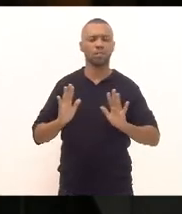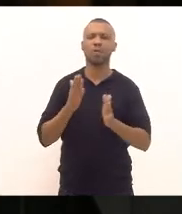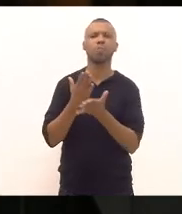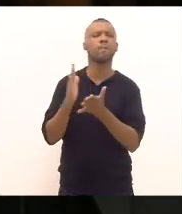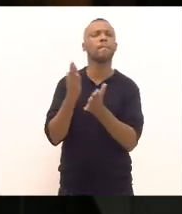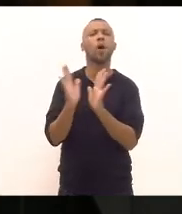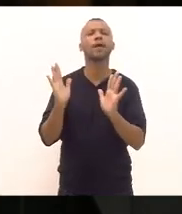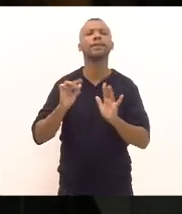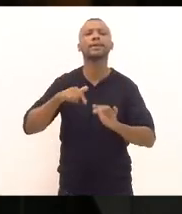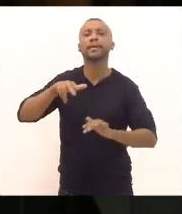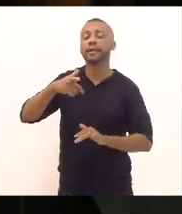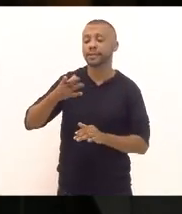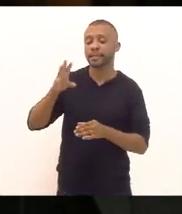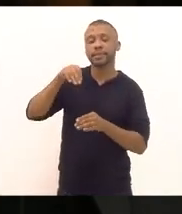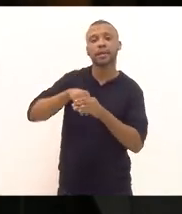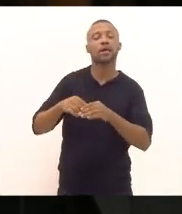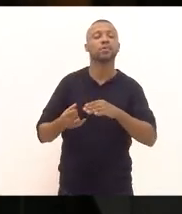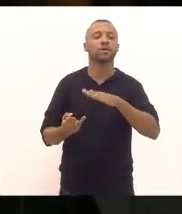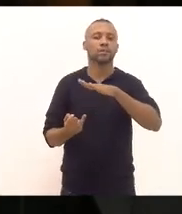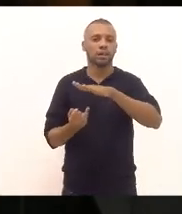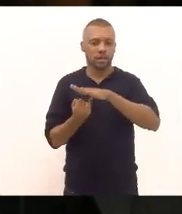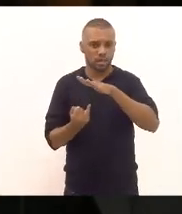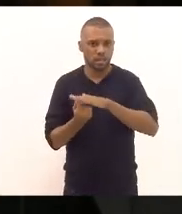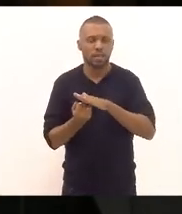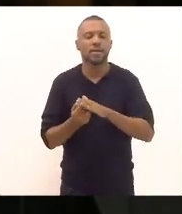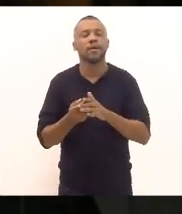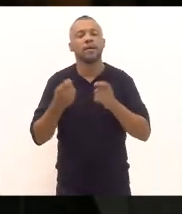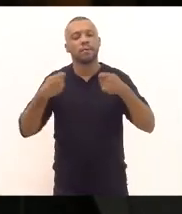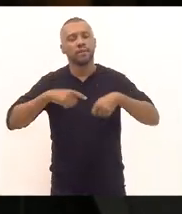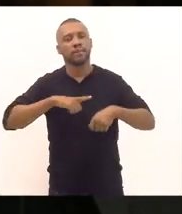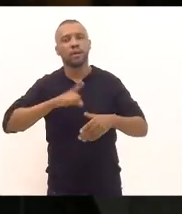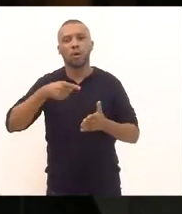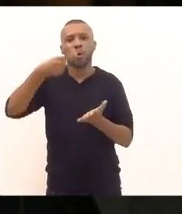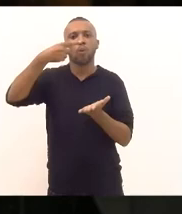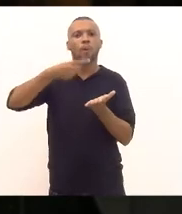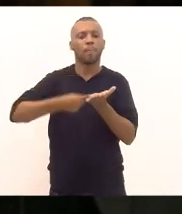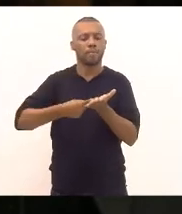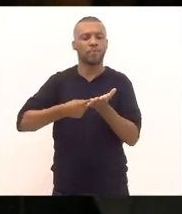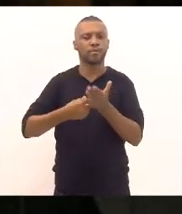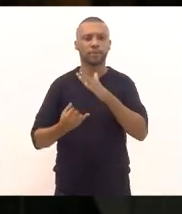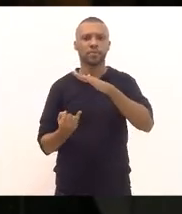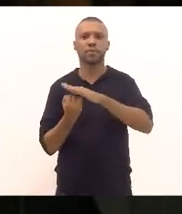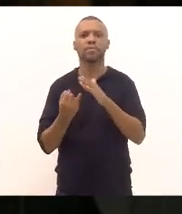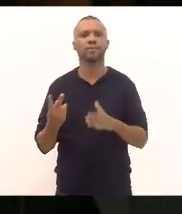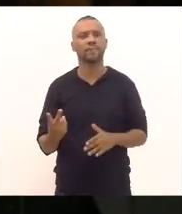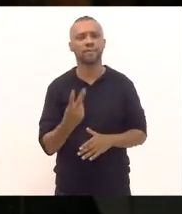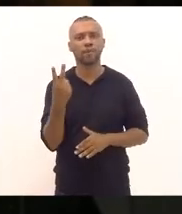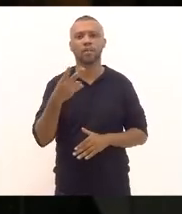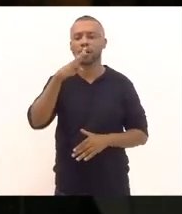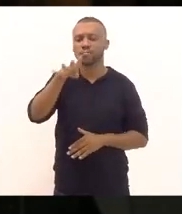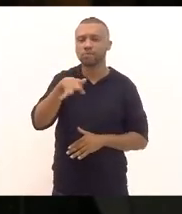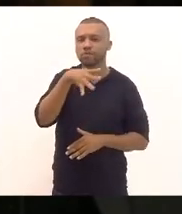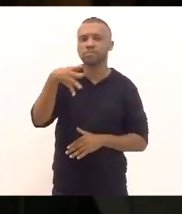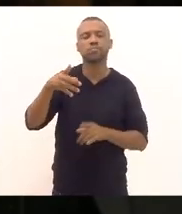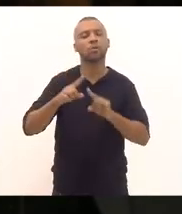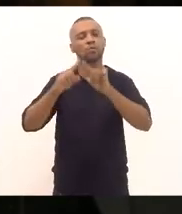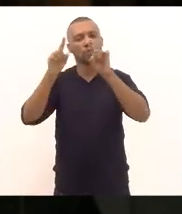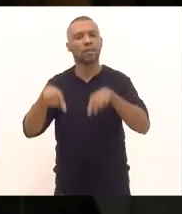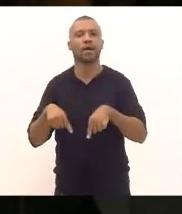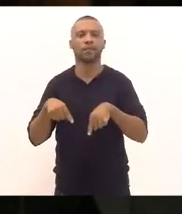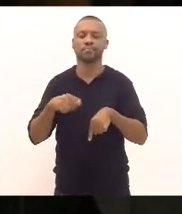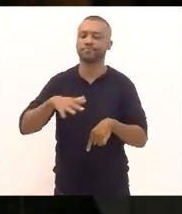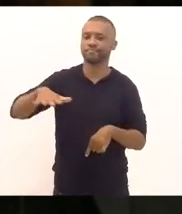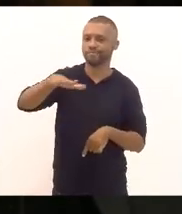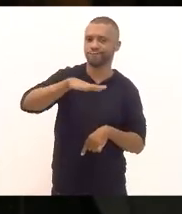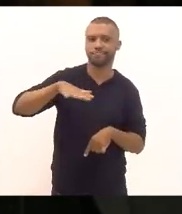quem passa por essas instituições tem que ter deve ter o compromisso institucional de valorizar os quadris daquela instituição por isso